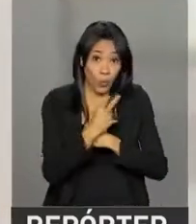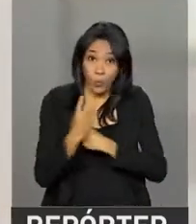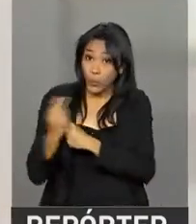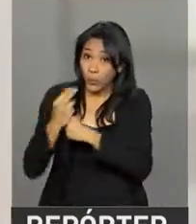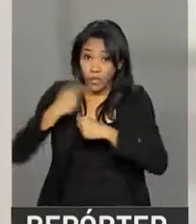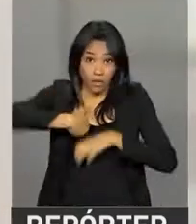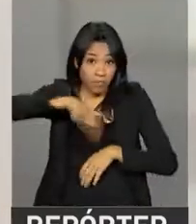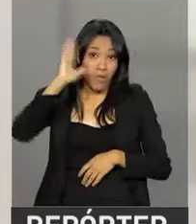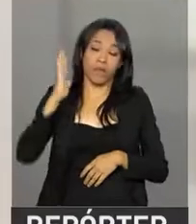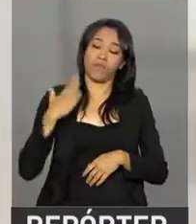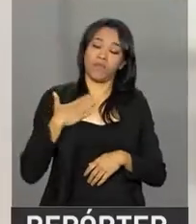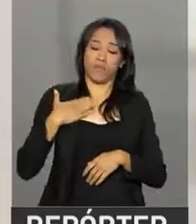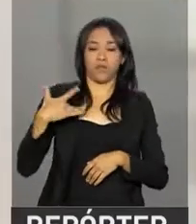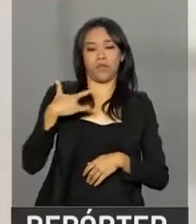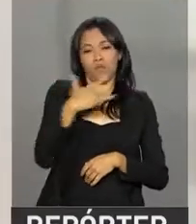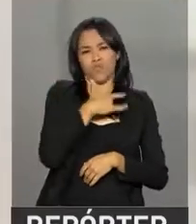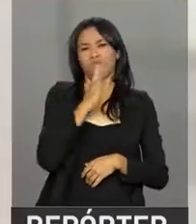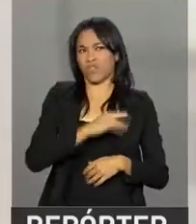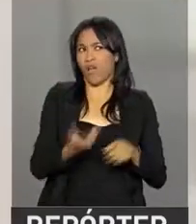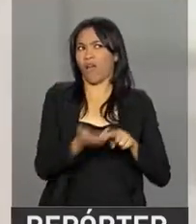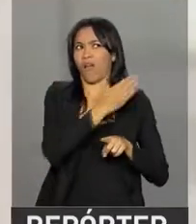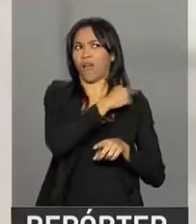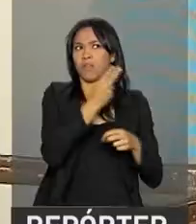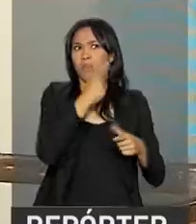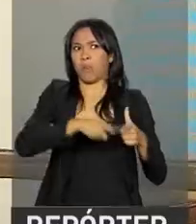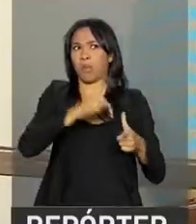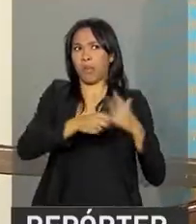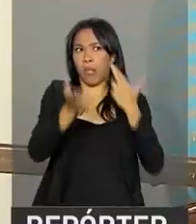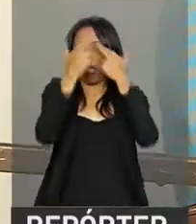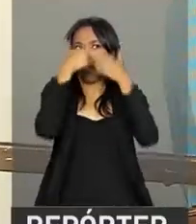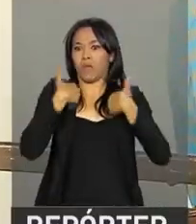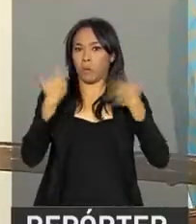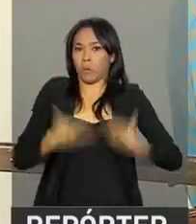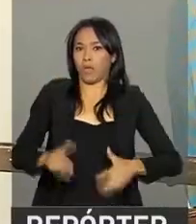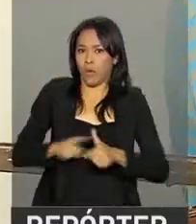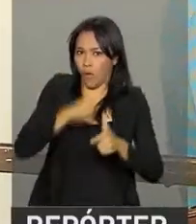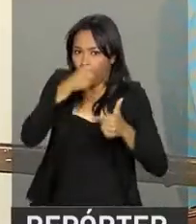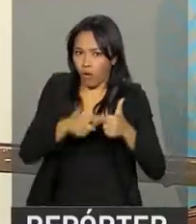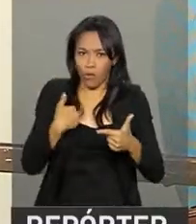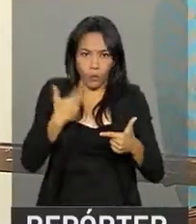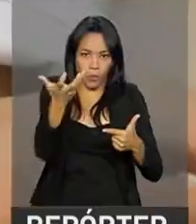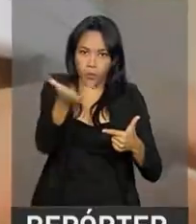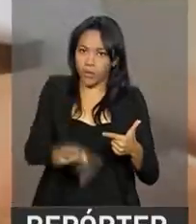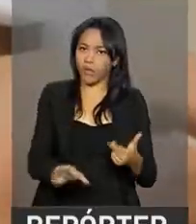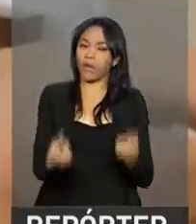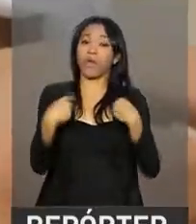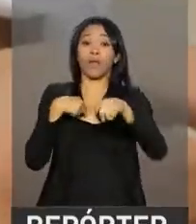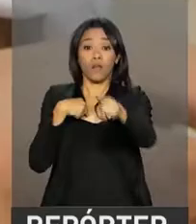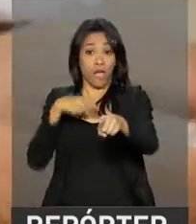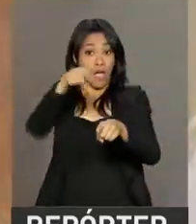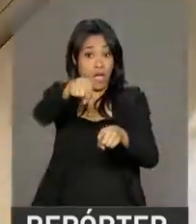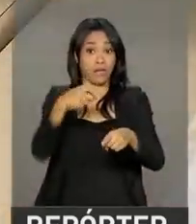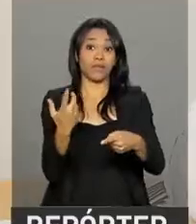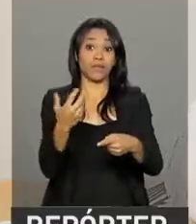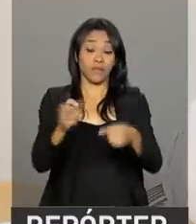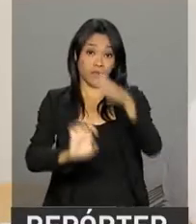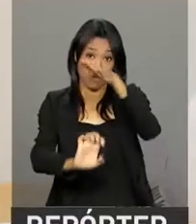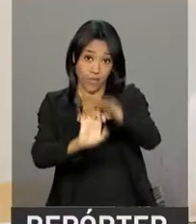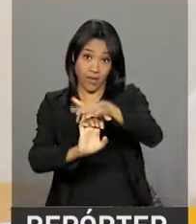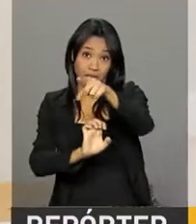já passei por problemas então não quero passar uma estratégia idealizada pela empresa brasileira de serviços